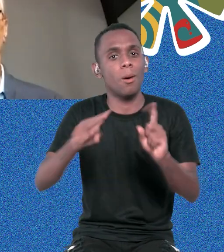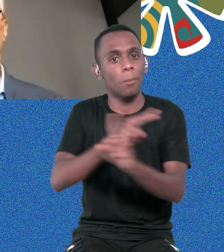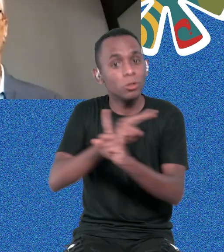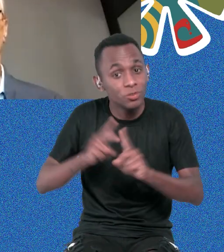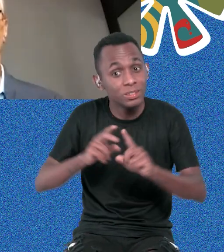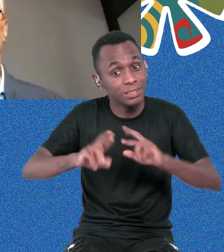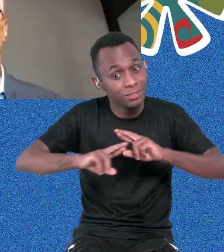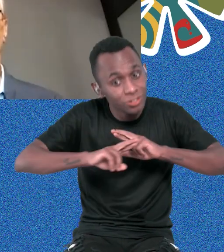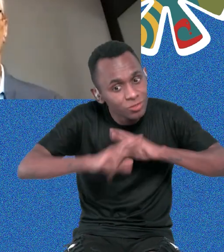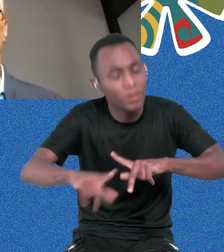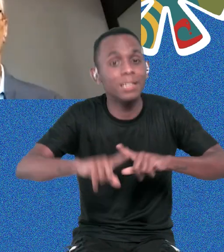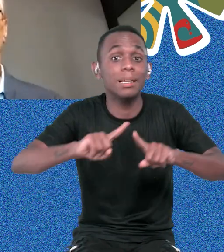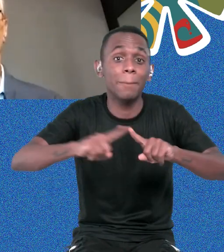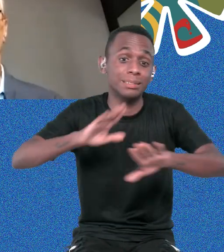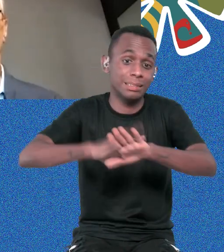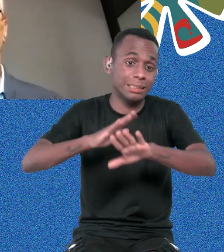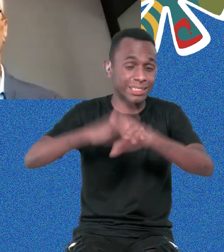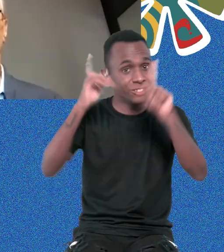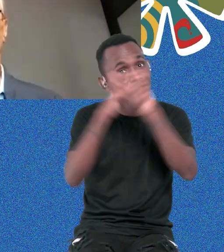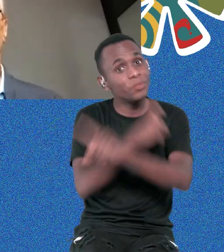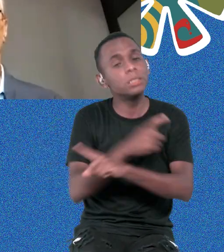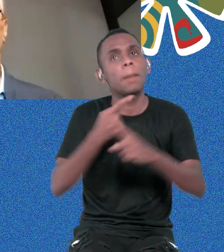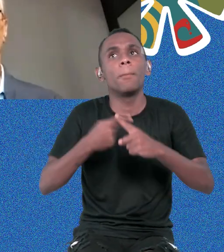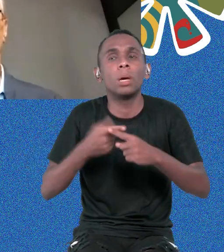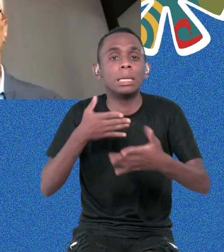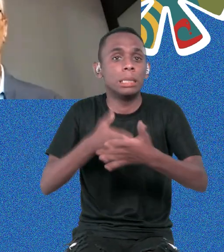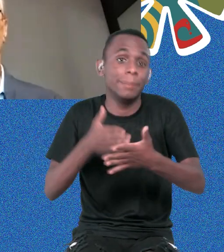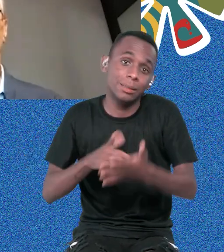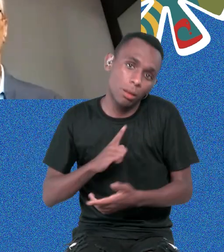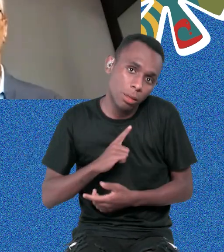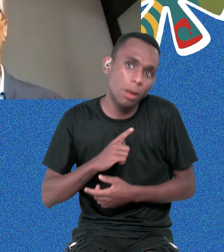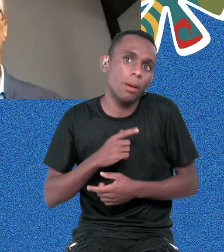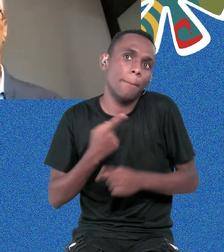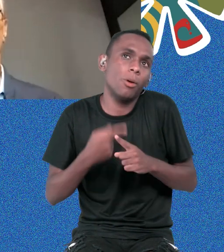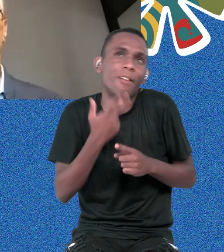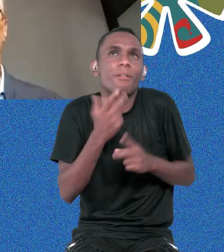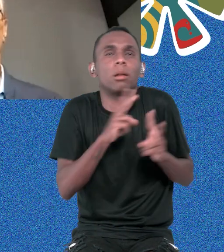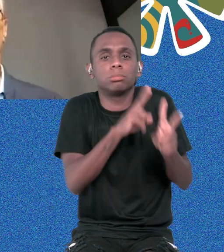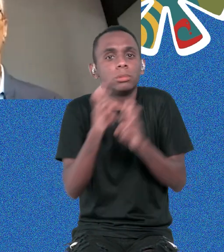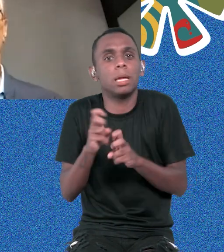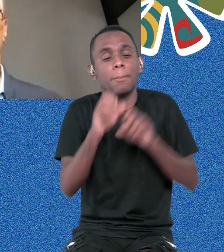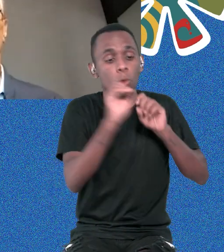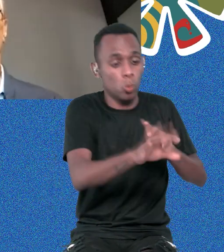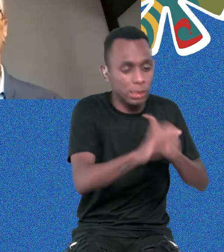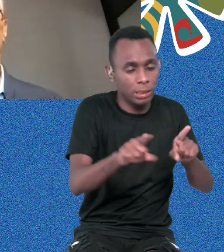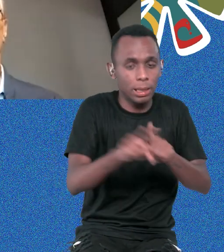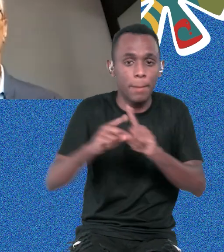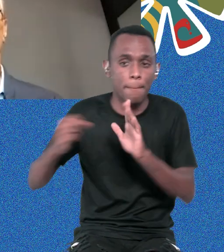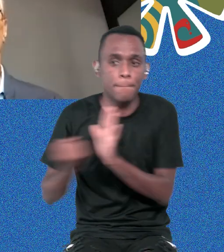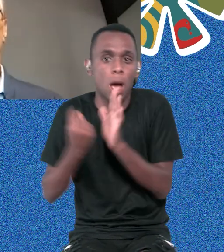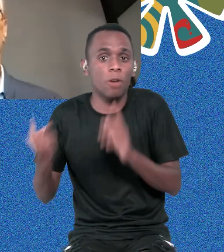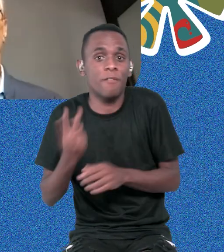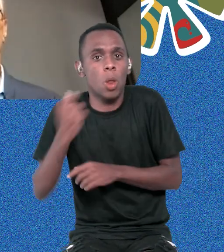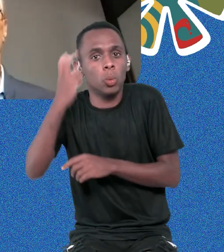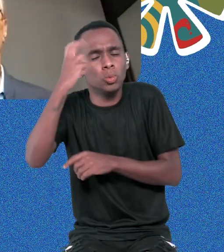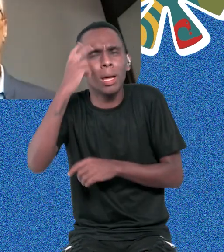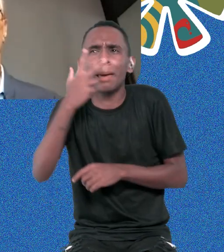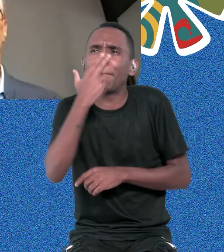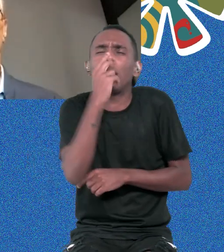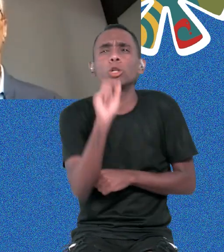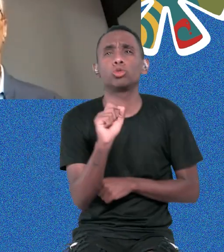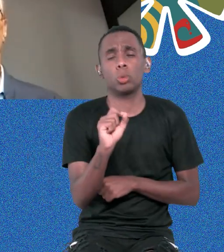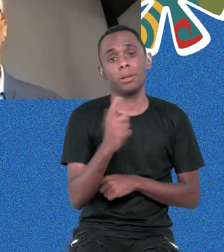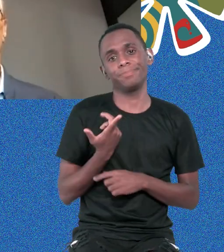que são muito complexos, porque muitas vezes, quando a gente fala desse tema educação e patrimônio cultural,